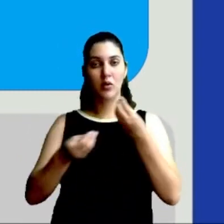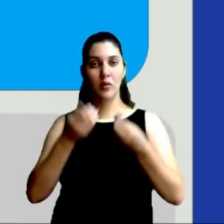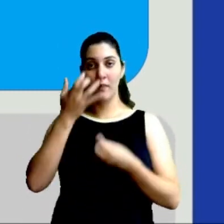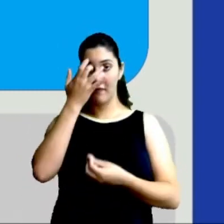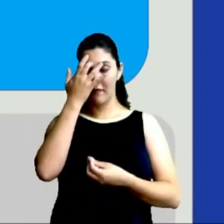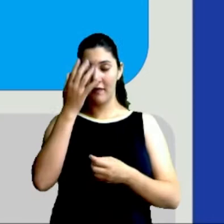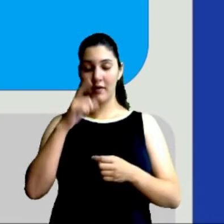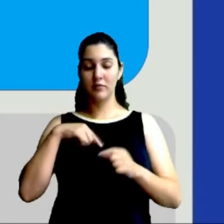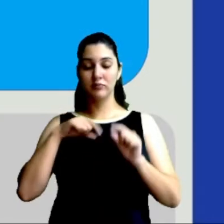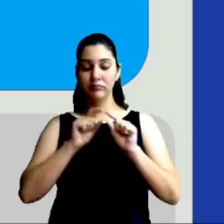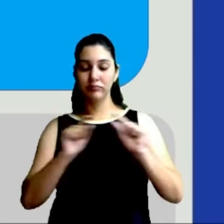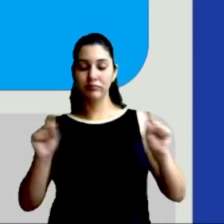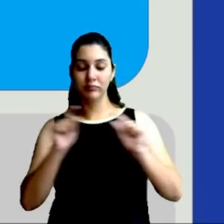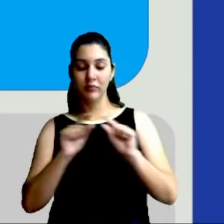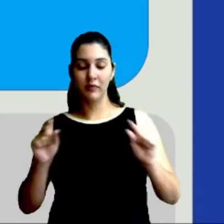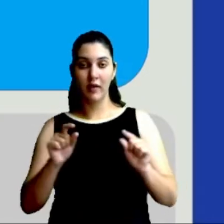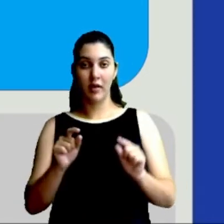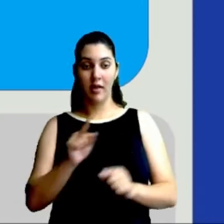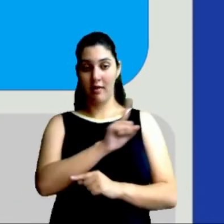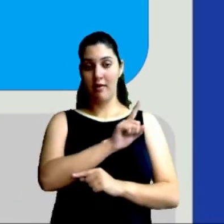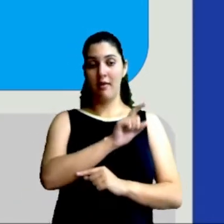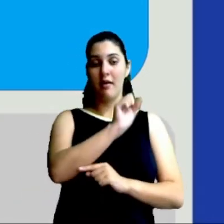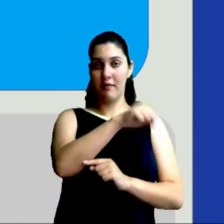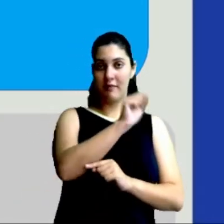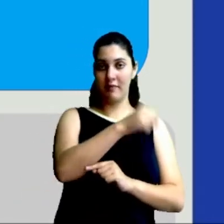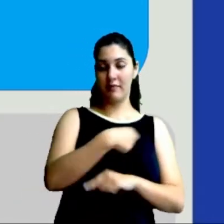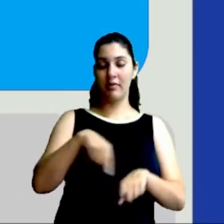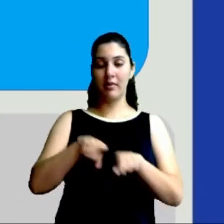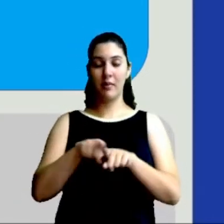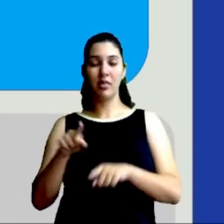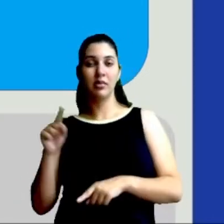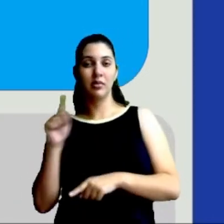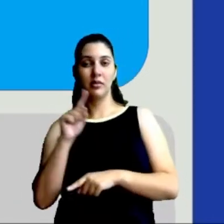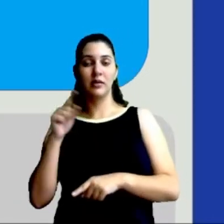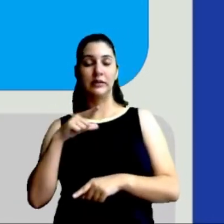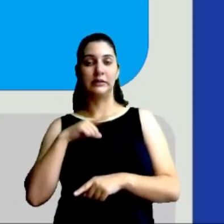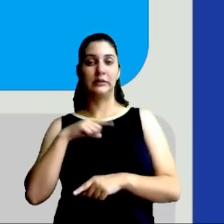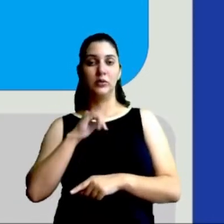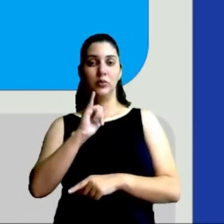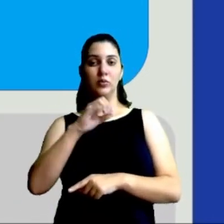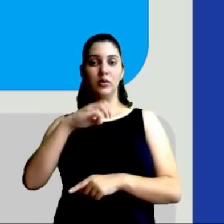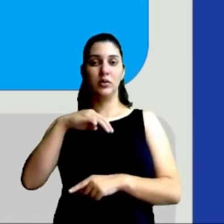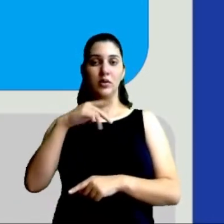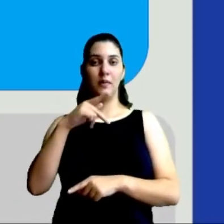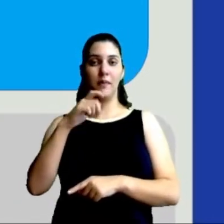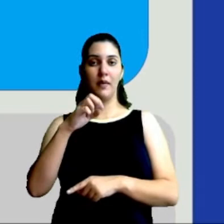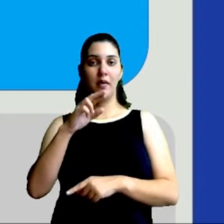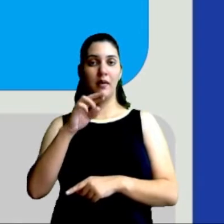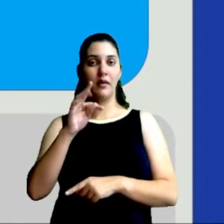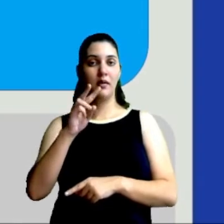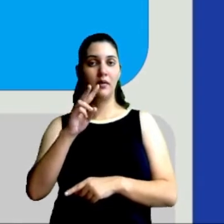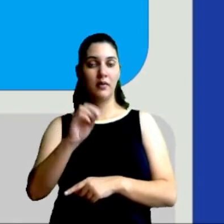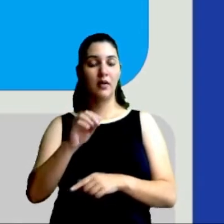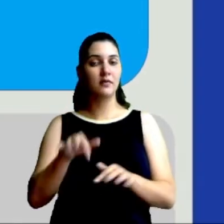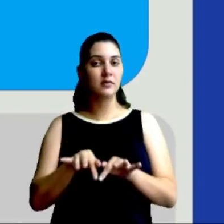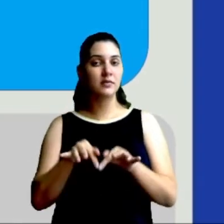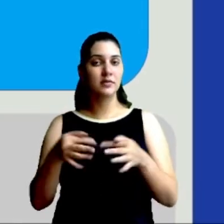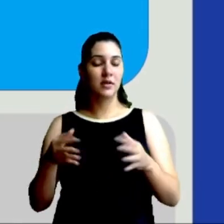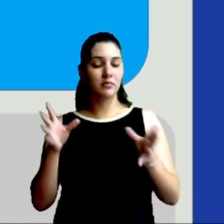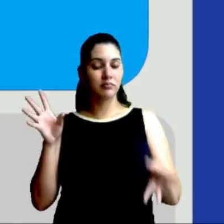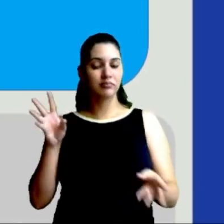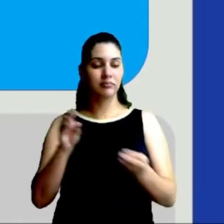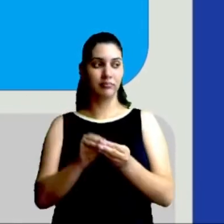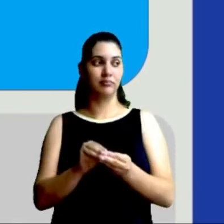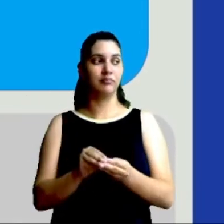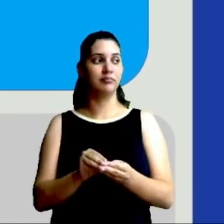gente construir uma frase afirmativa e negativa usando o imperativo? O imperativo é bem simples, ele é bem